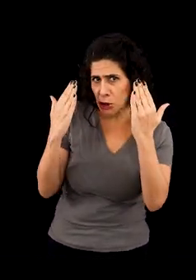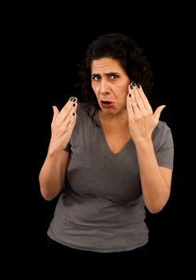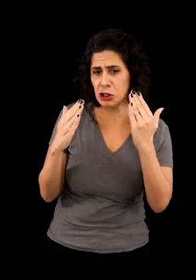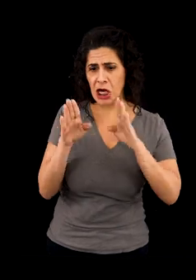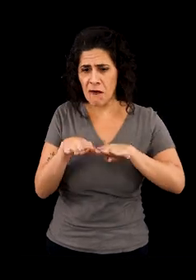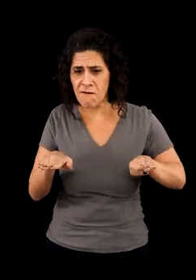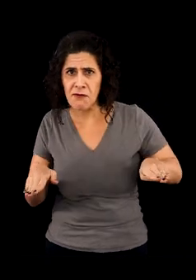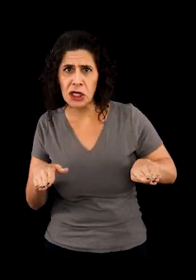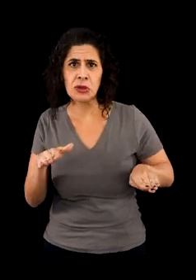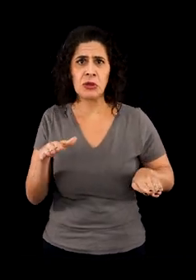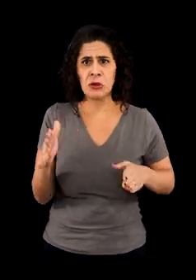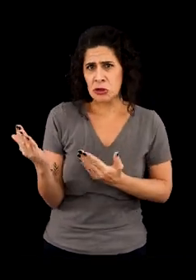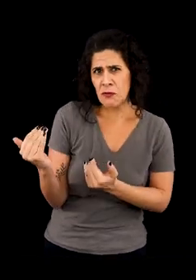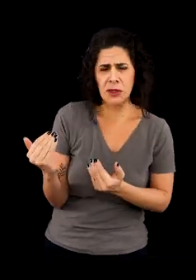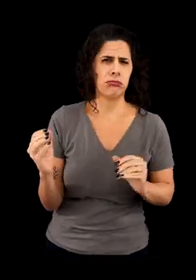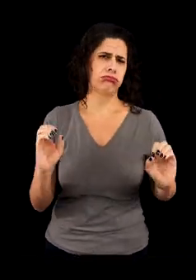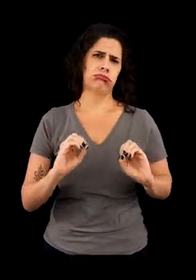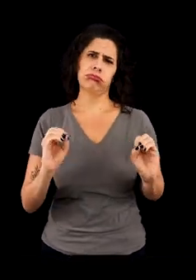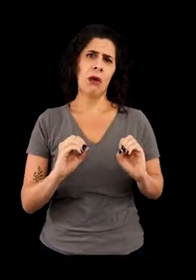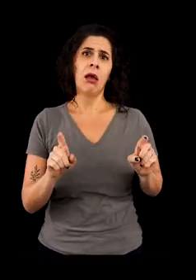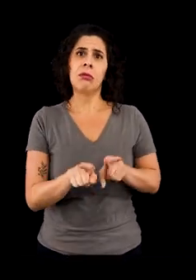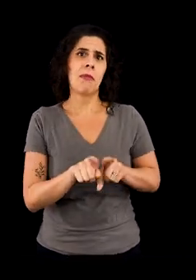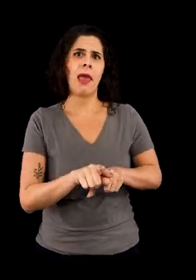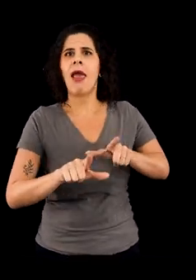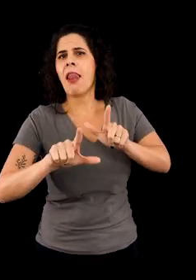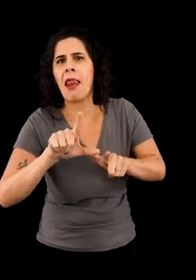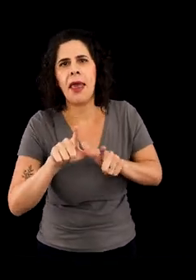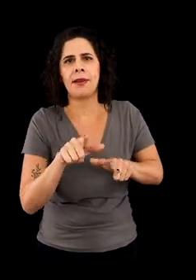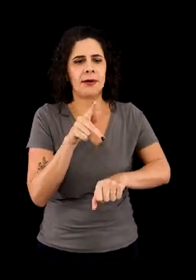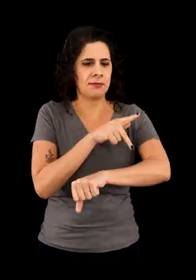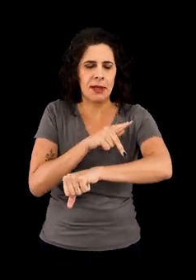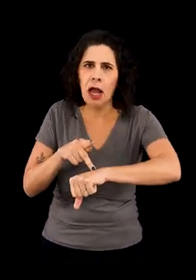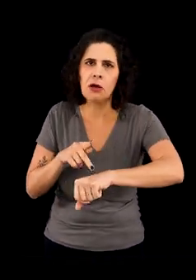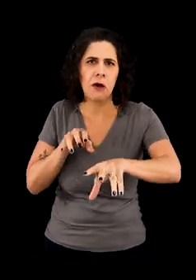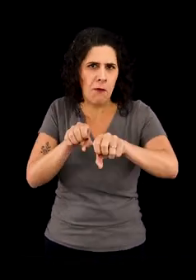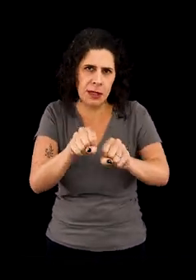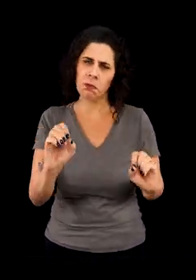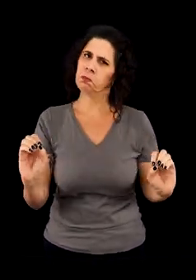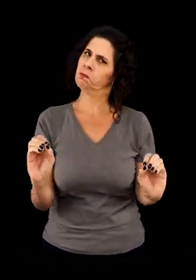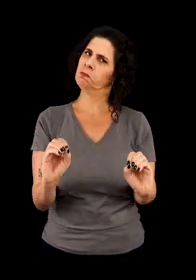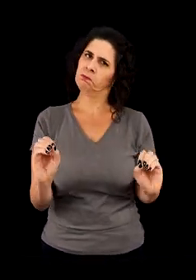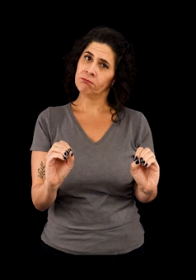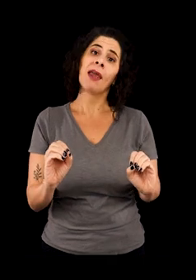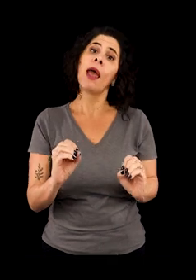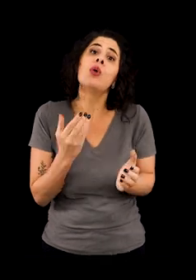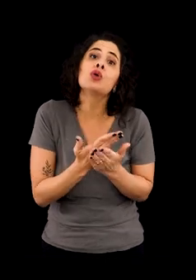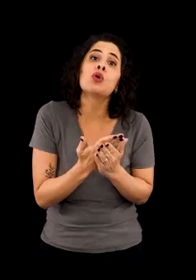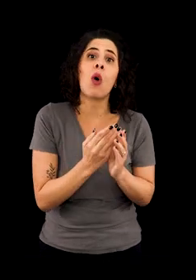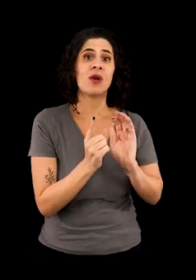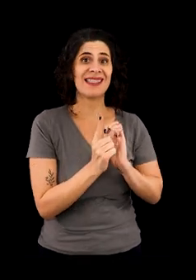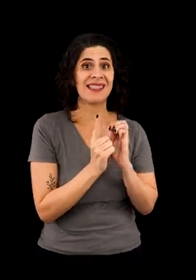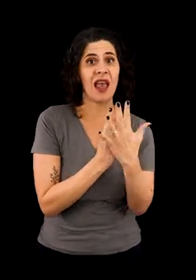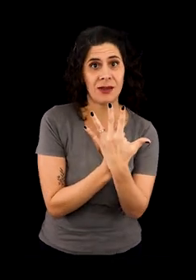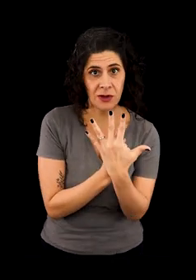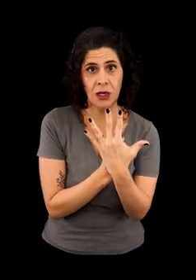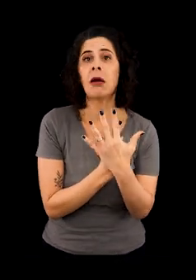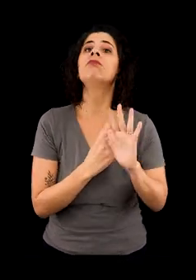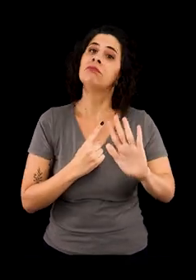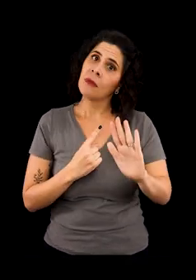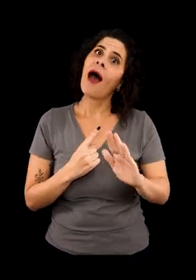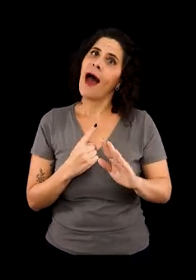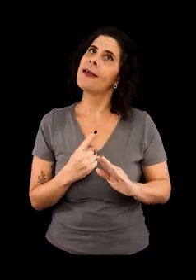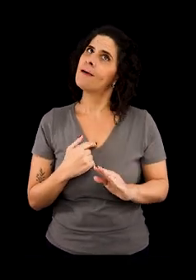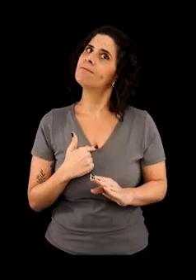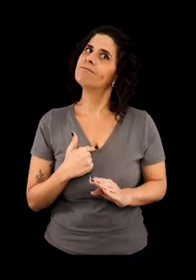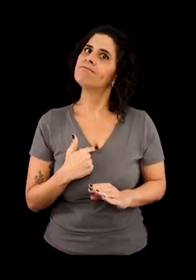psicologia infanto-juvenil, e nem de letras, e nem de pedagogia. Eu fizeram as ciências sociais. E aí